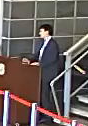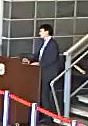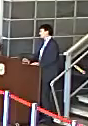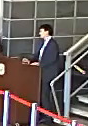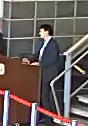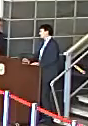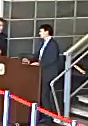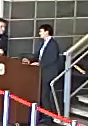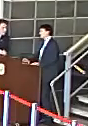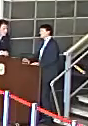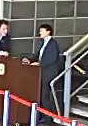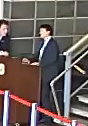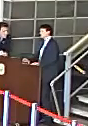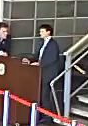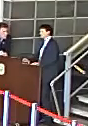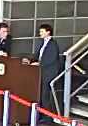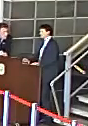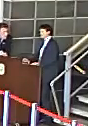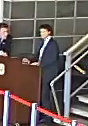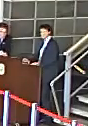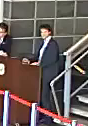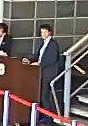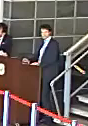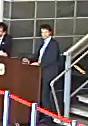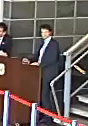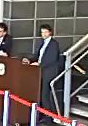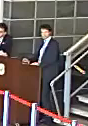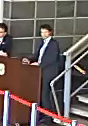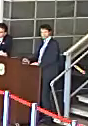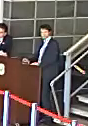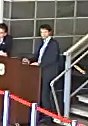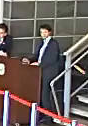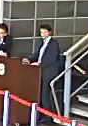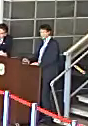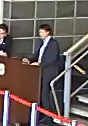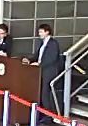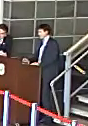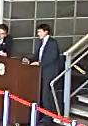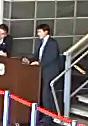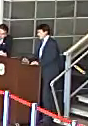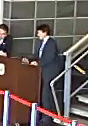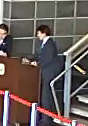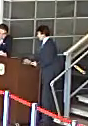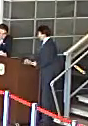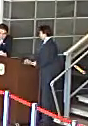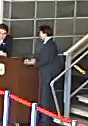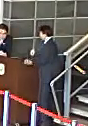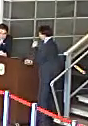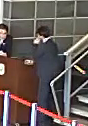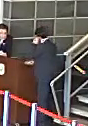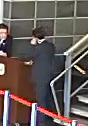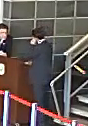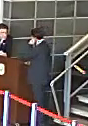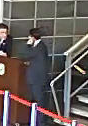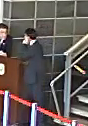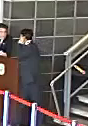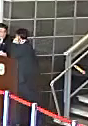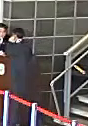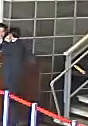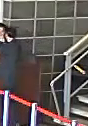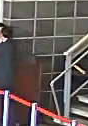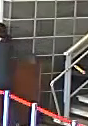que todos nós independentemente se é eh deficiente ou não pagamos esta conta